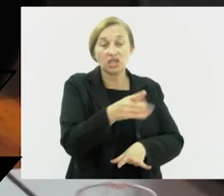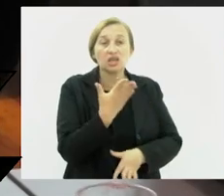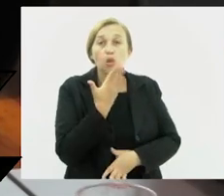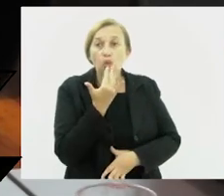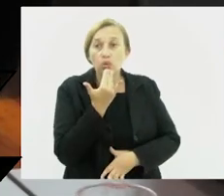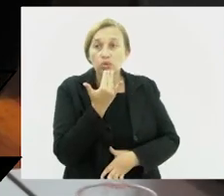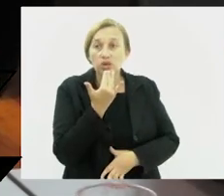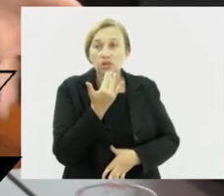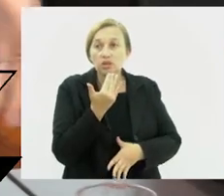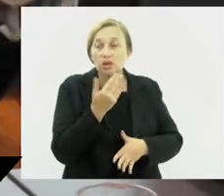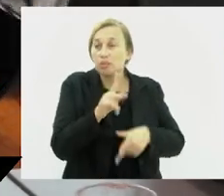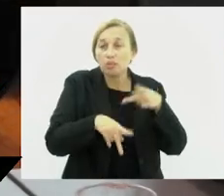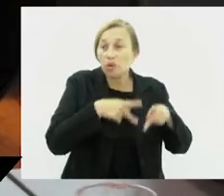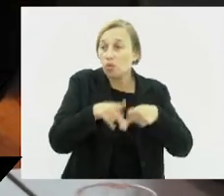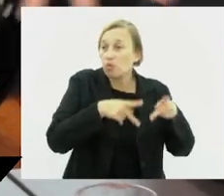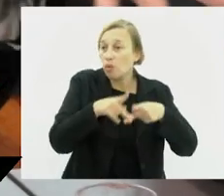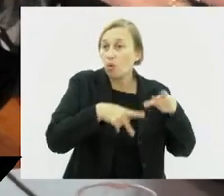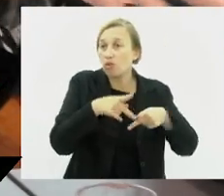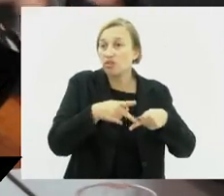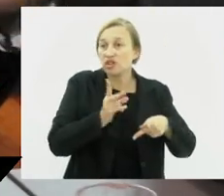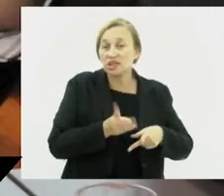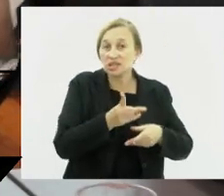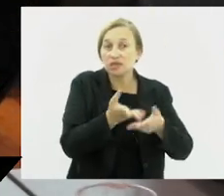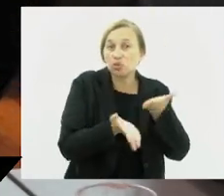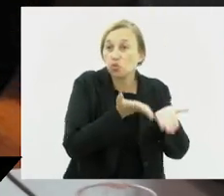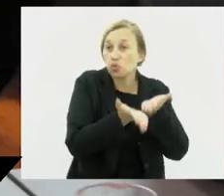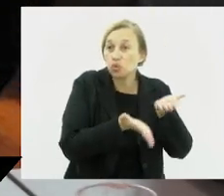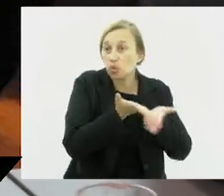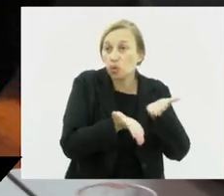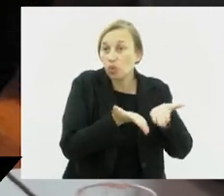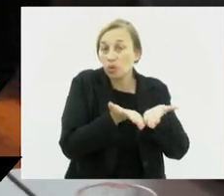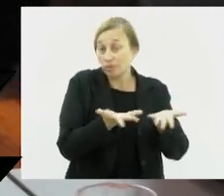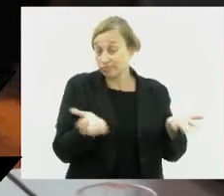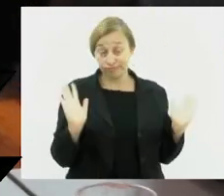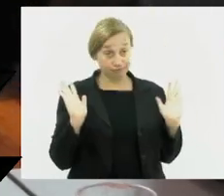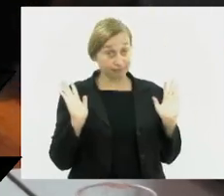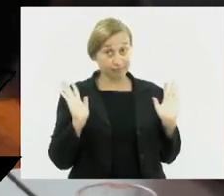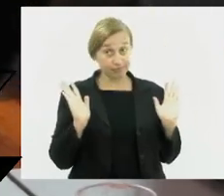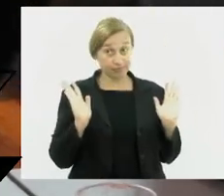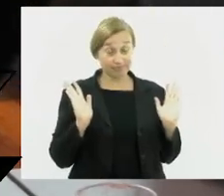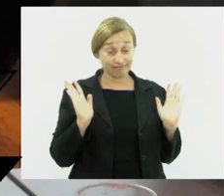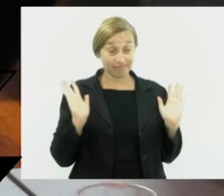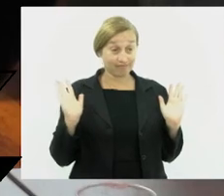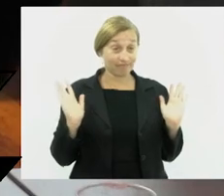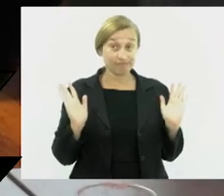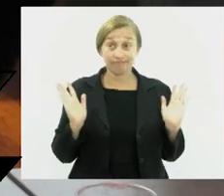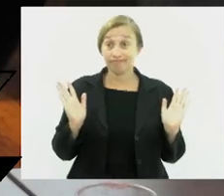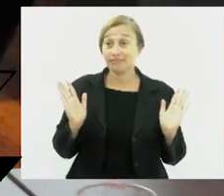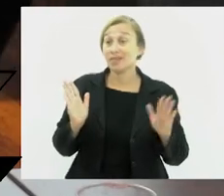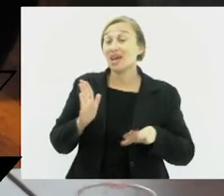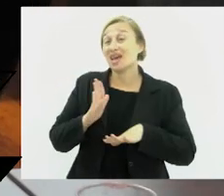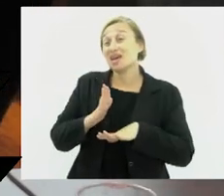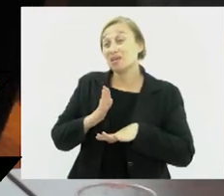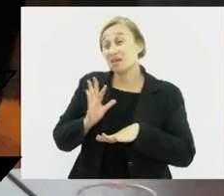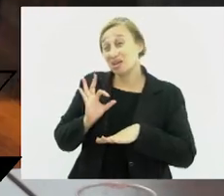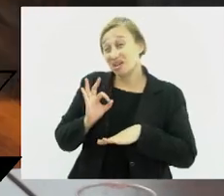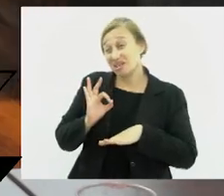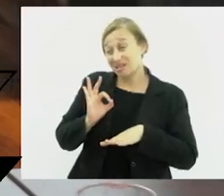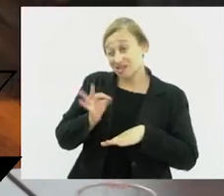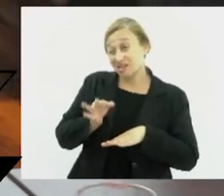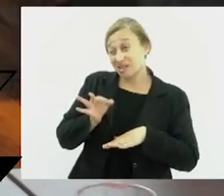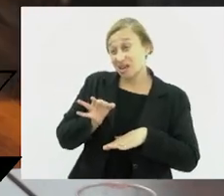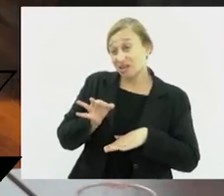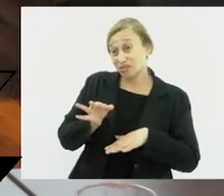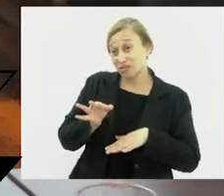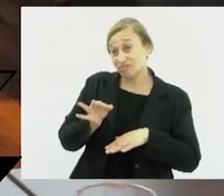alimentado pela população que sempre cuidou dele. É uma coisa que é mais viável,